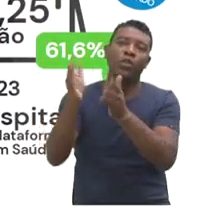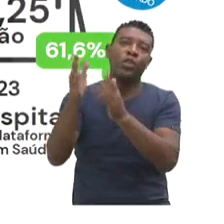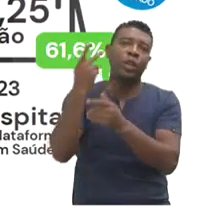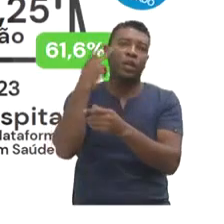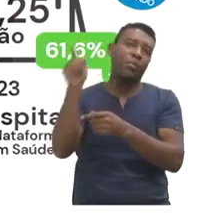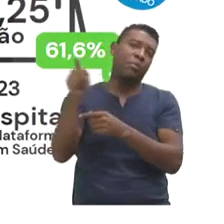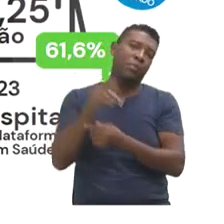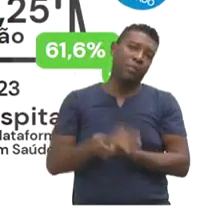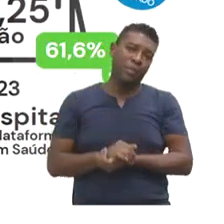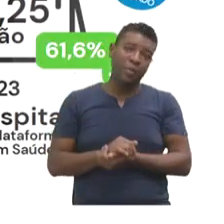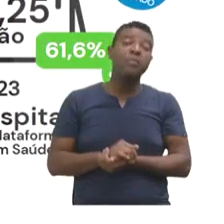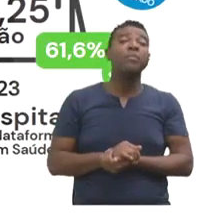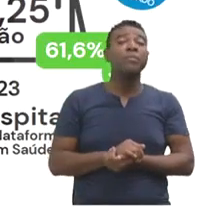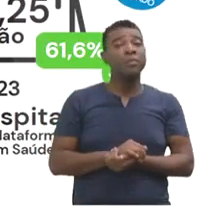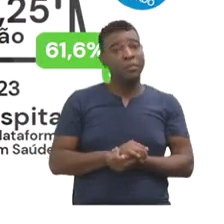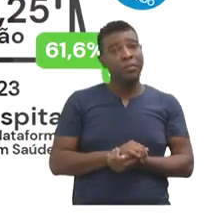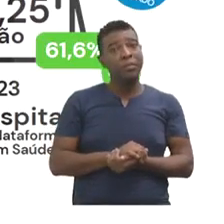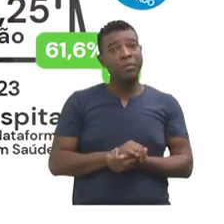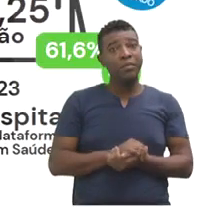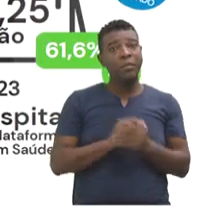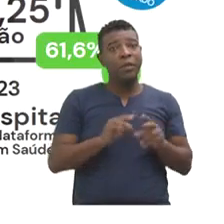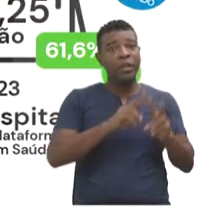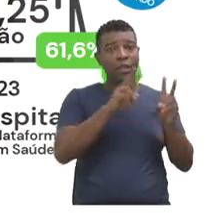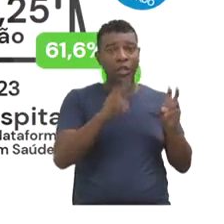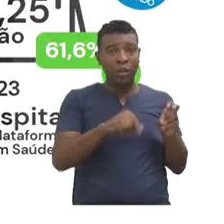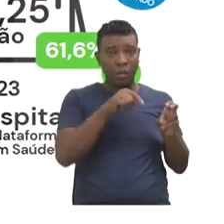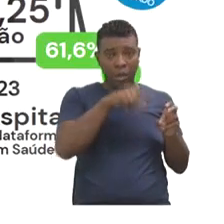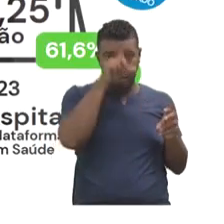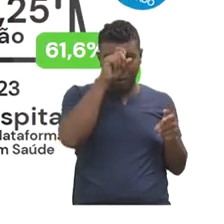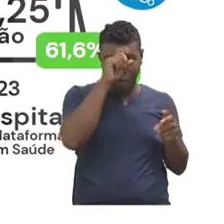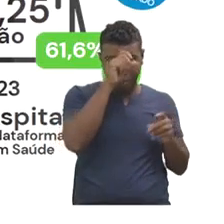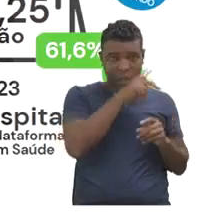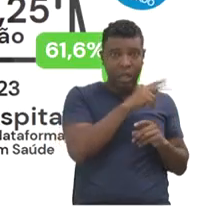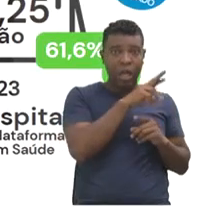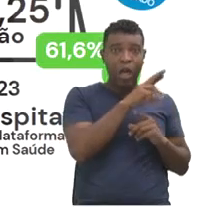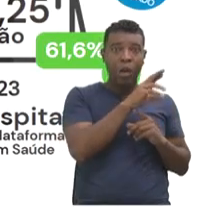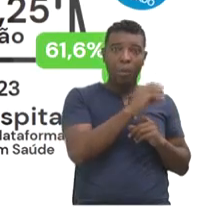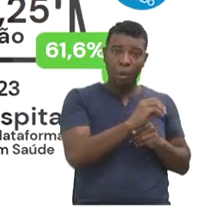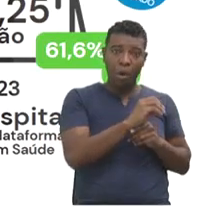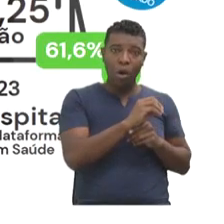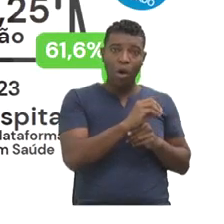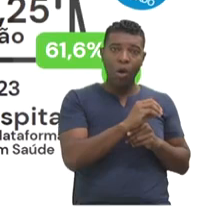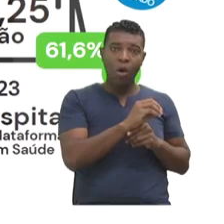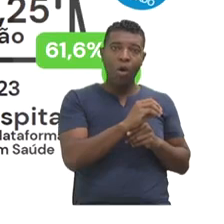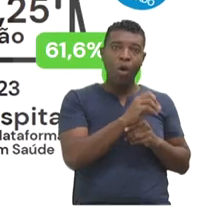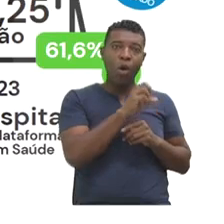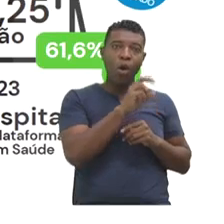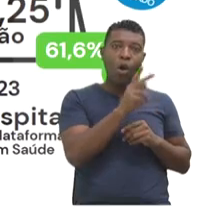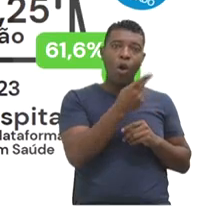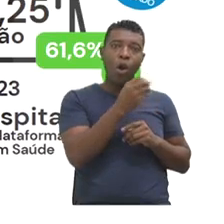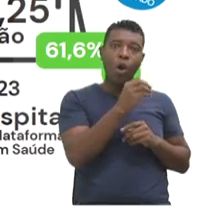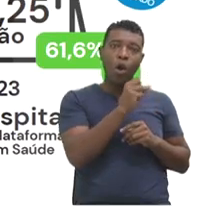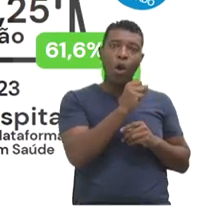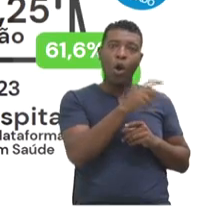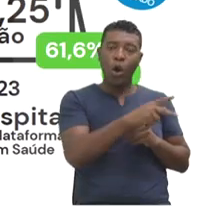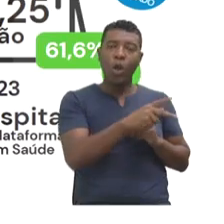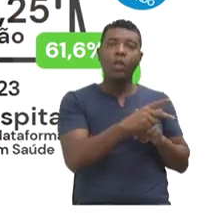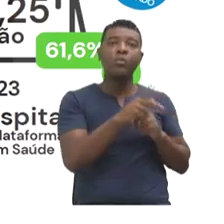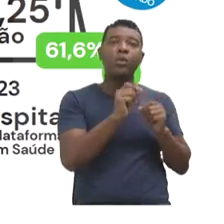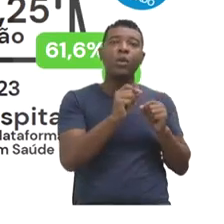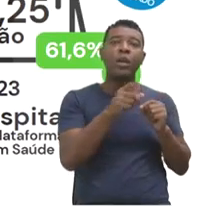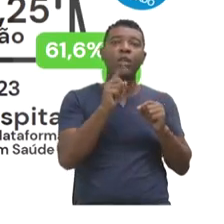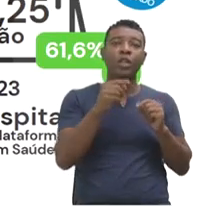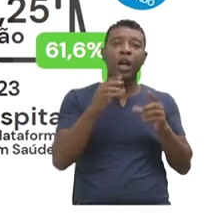em relação à política hospitalar o valor a menos saímos do pro-hosp de cerca de 700 milhões o pouco menos 697 milhões